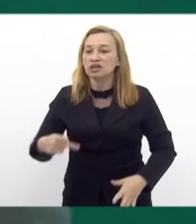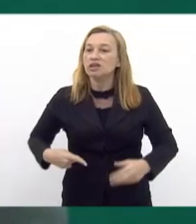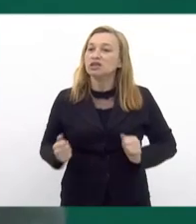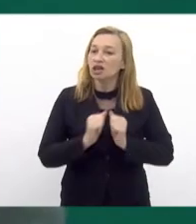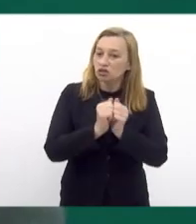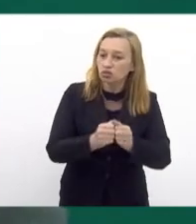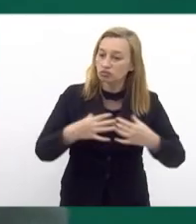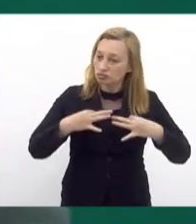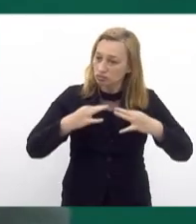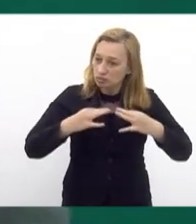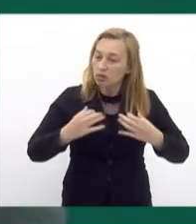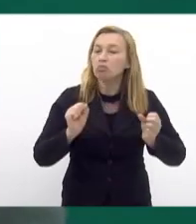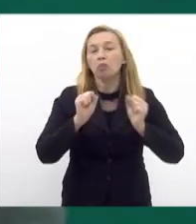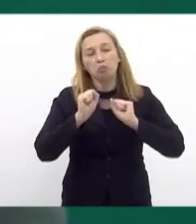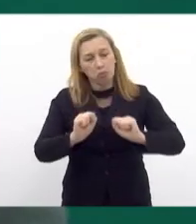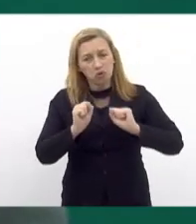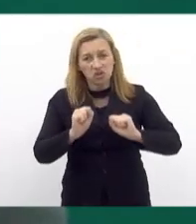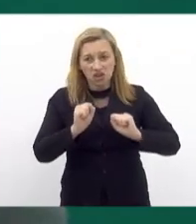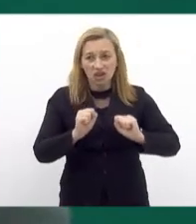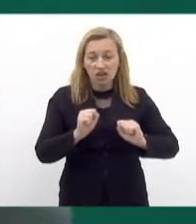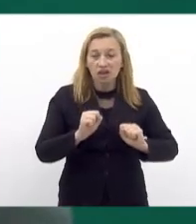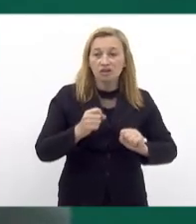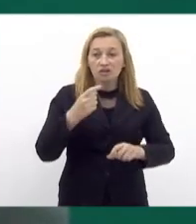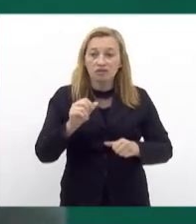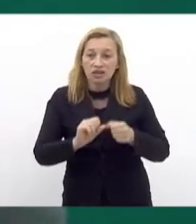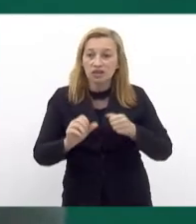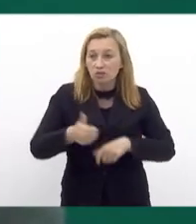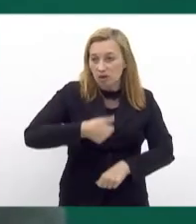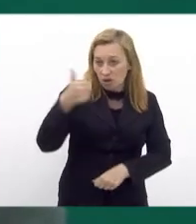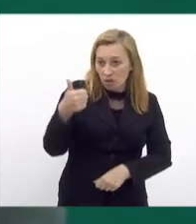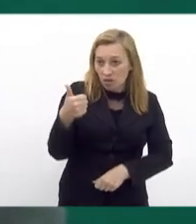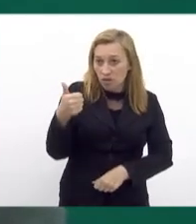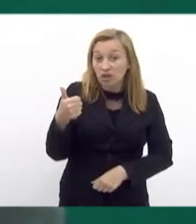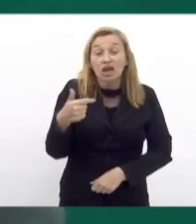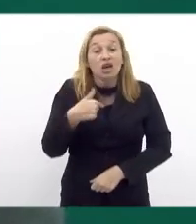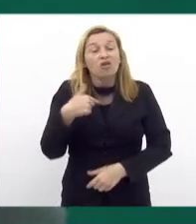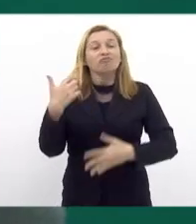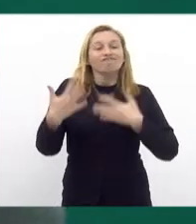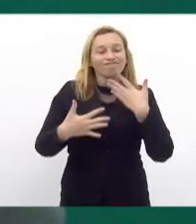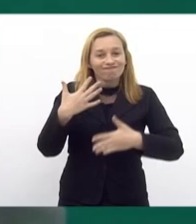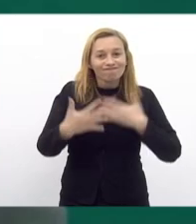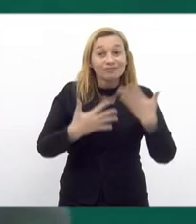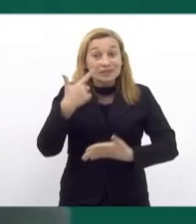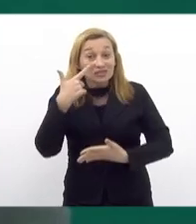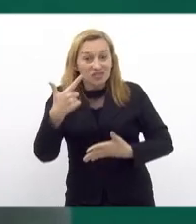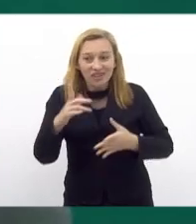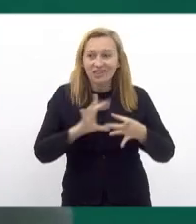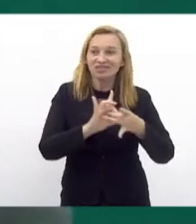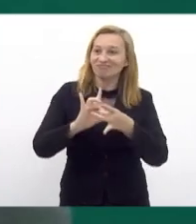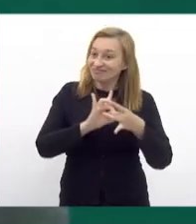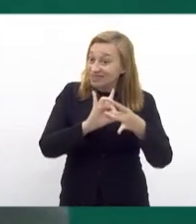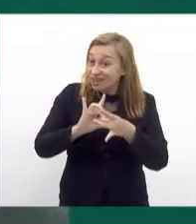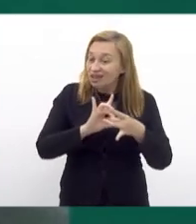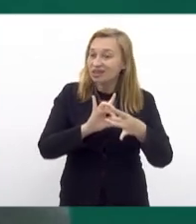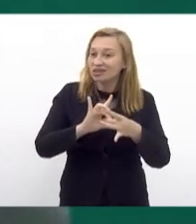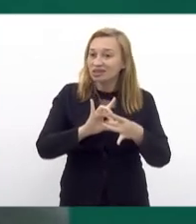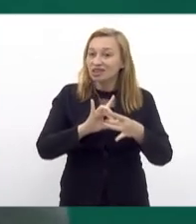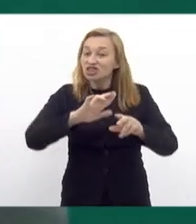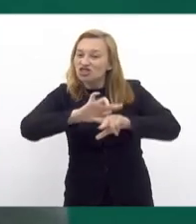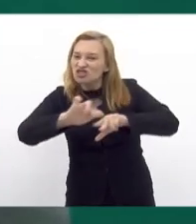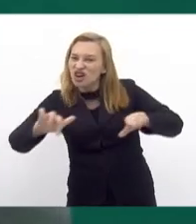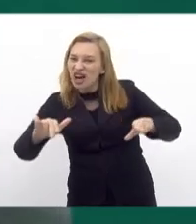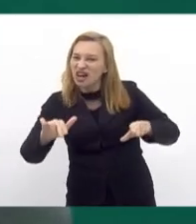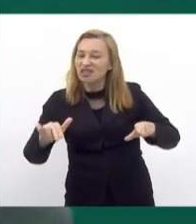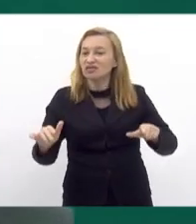está à disposição para a gente poder tentar reverter esse absurdo. E eu fico muito animado de ver essa união dos vários